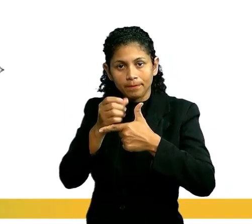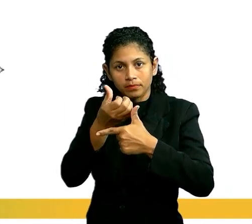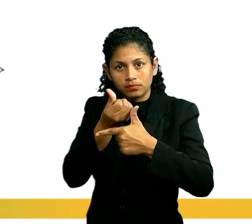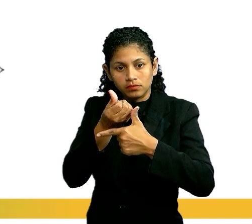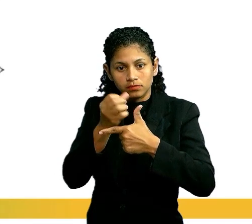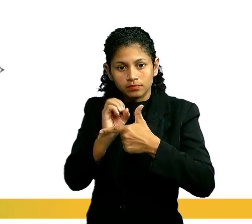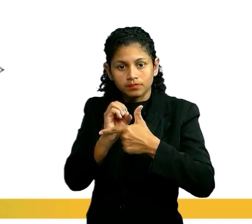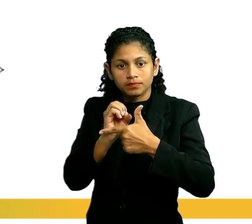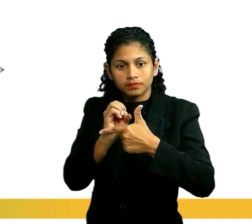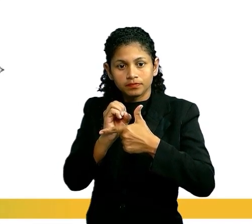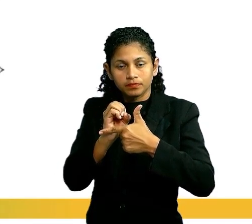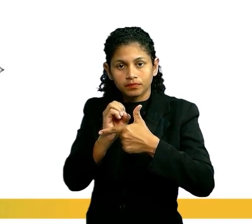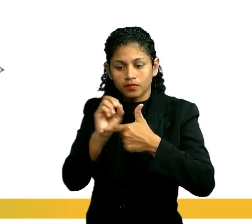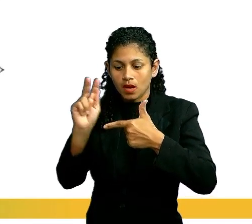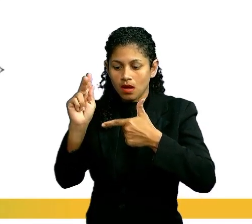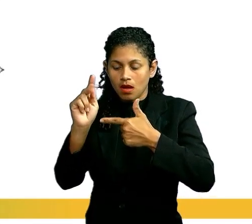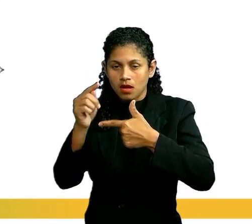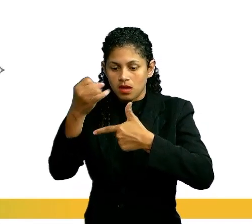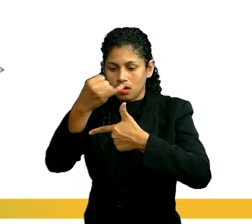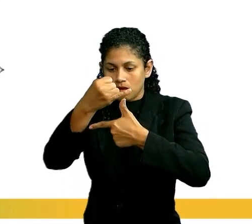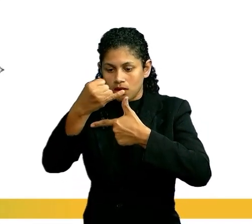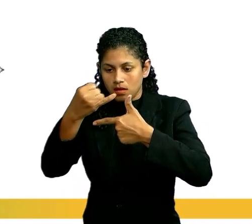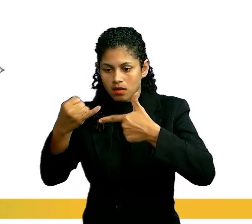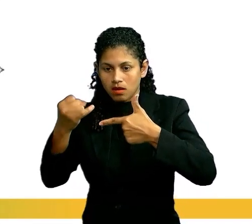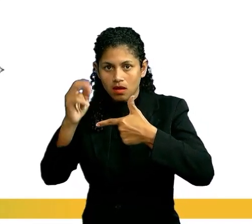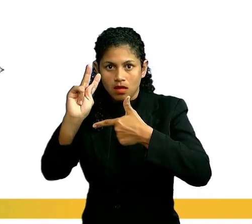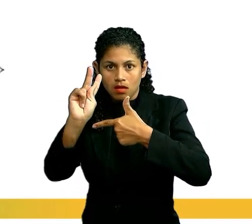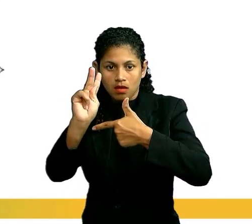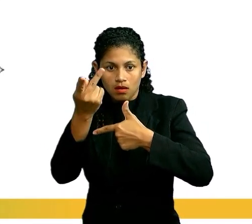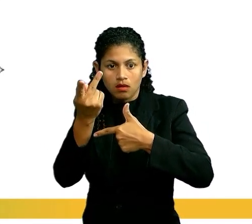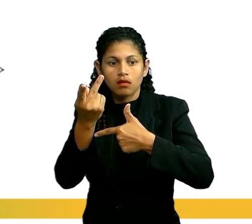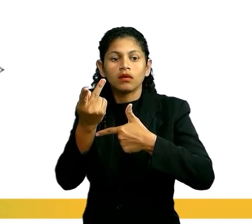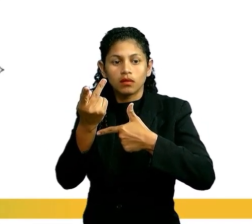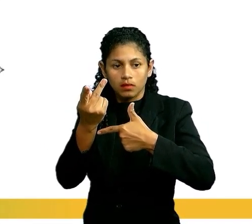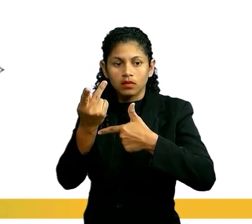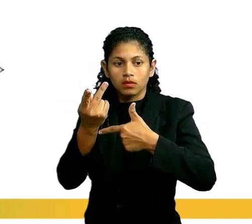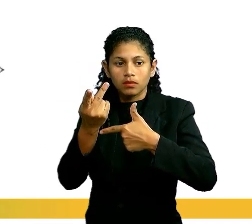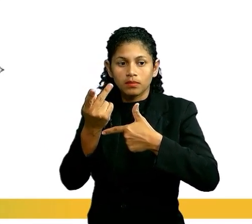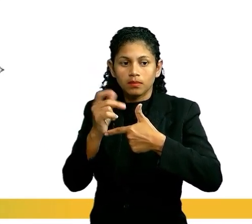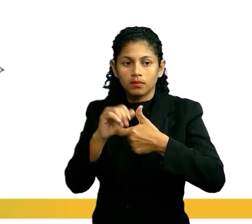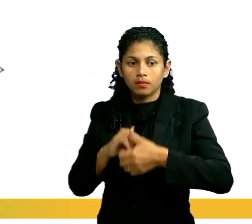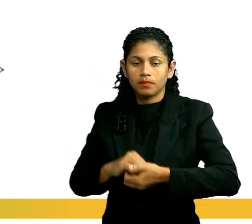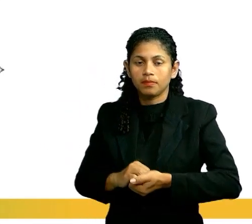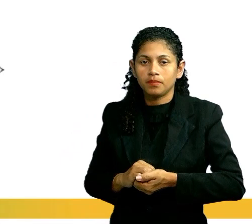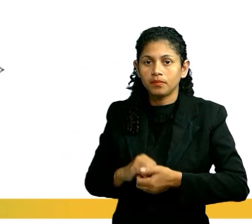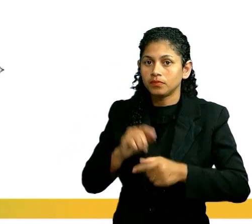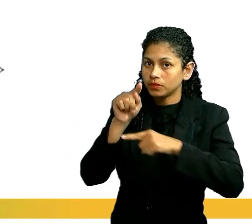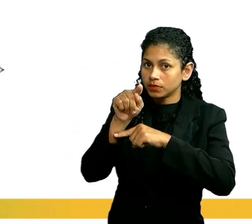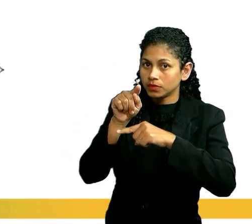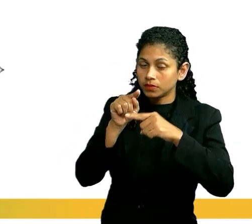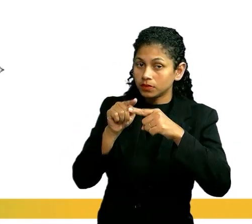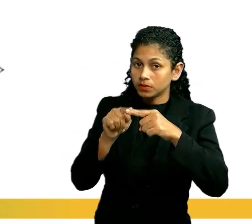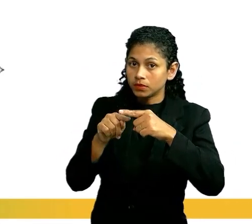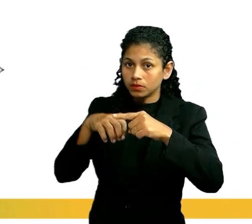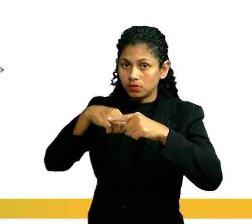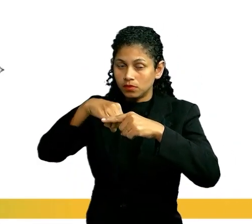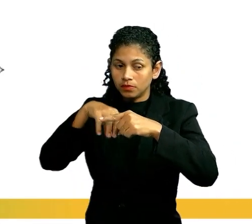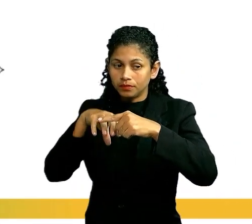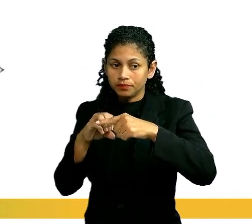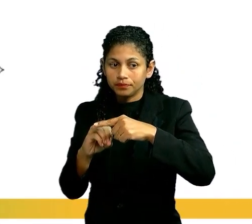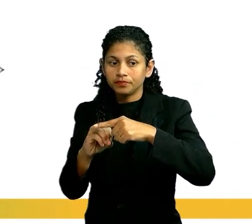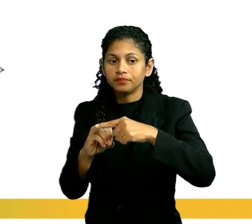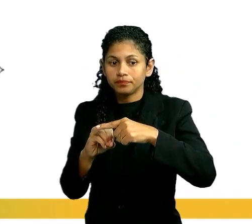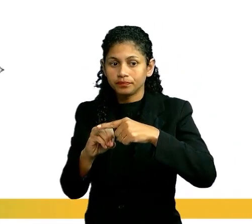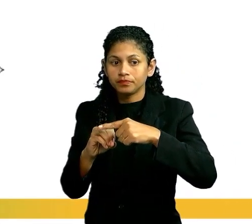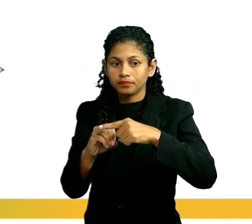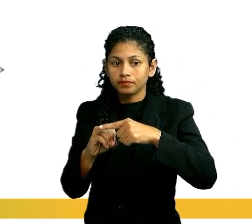É H sobre 90. A tangente de 60 é raiz de 3. Multiplica cruzado, o H vai